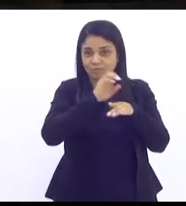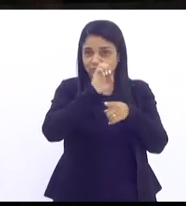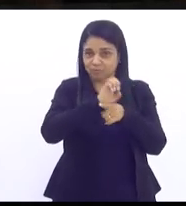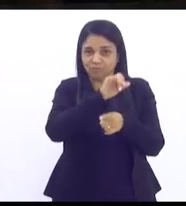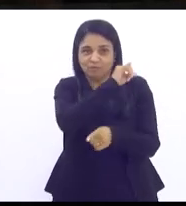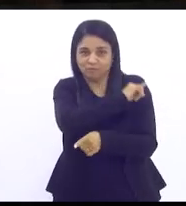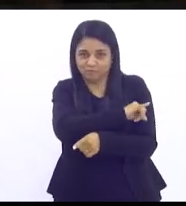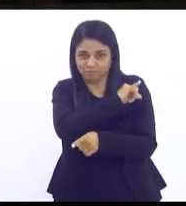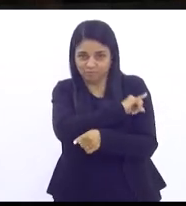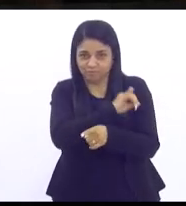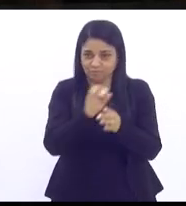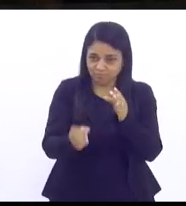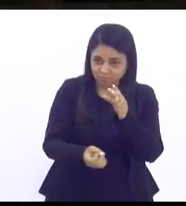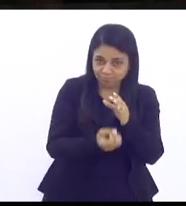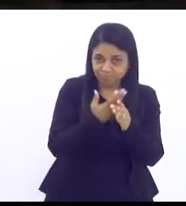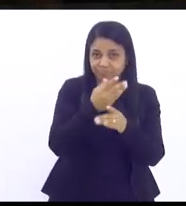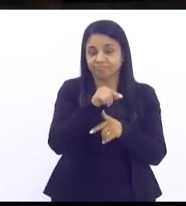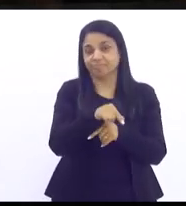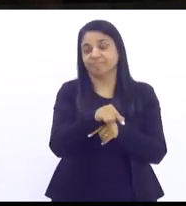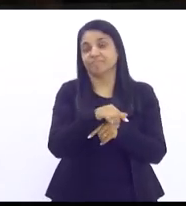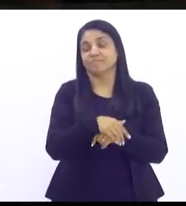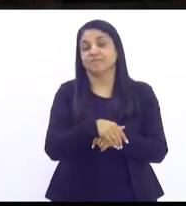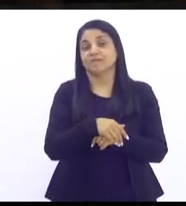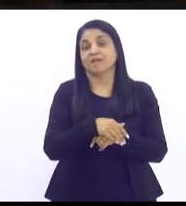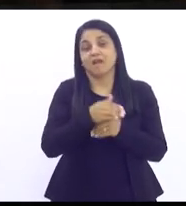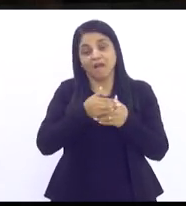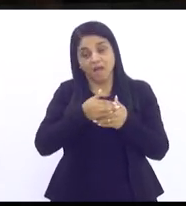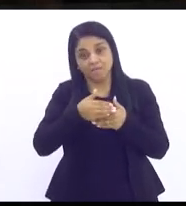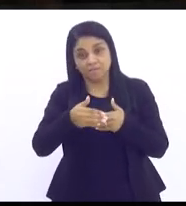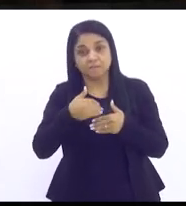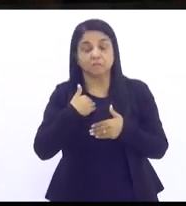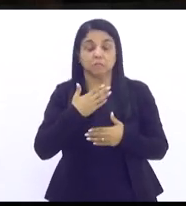Janeiro. E, a partir daí, no meu